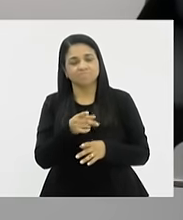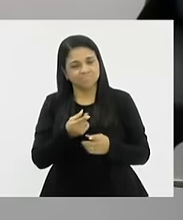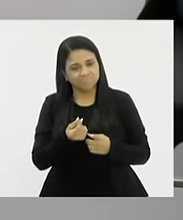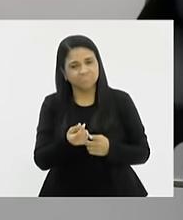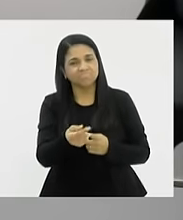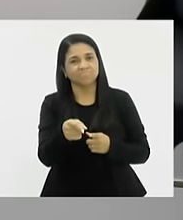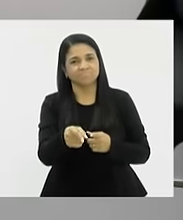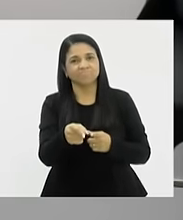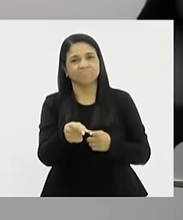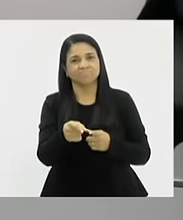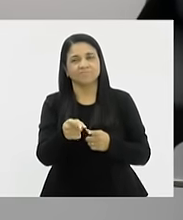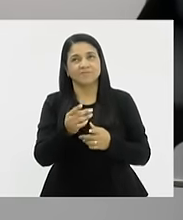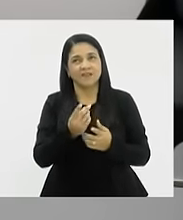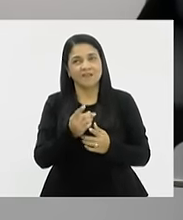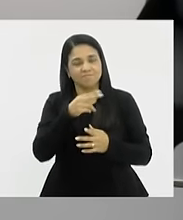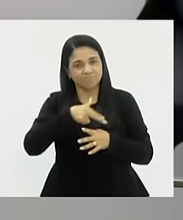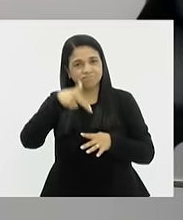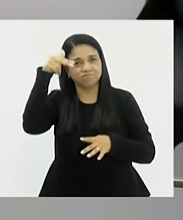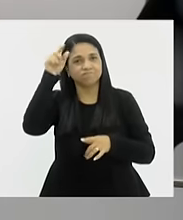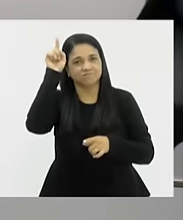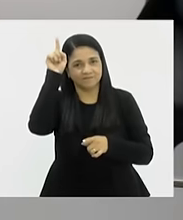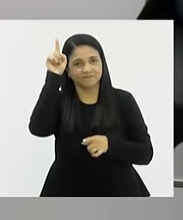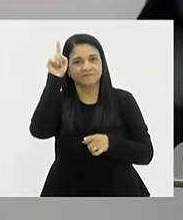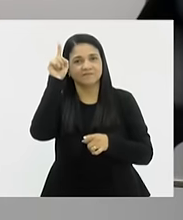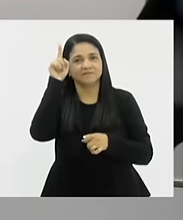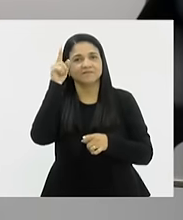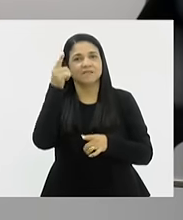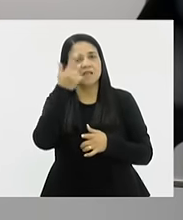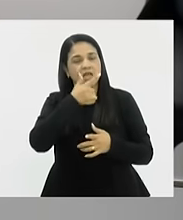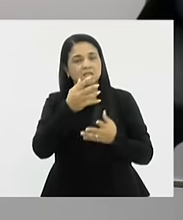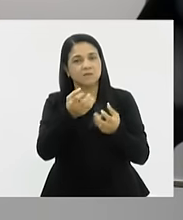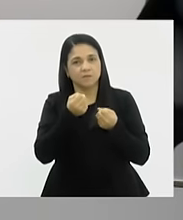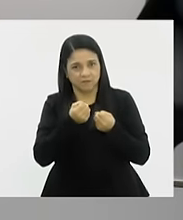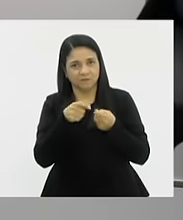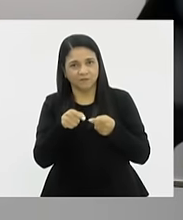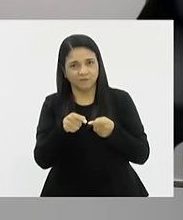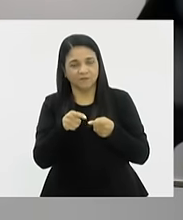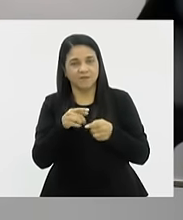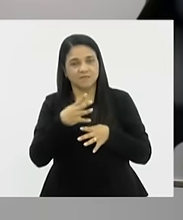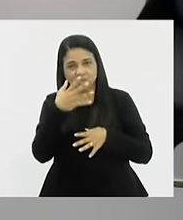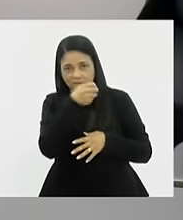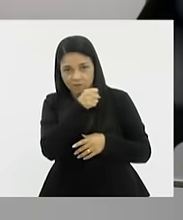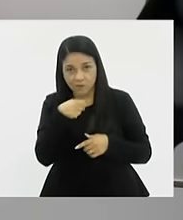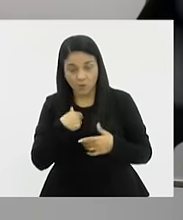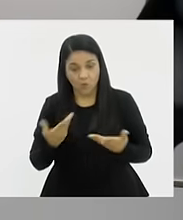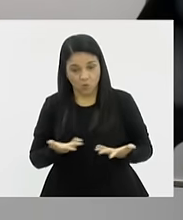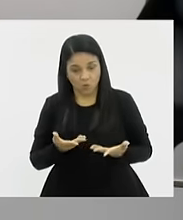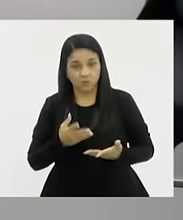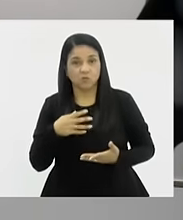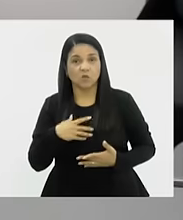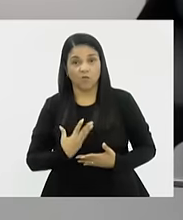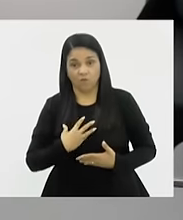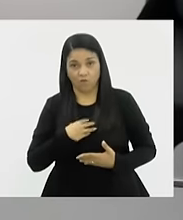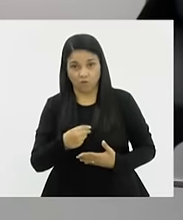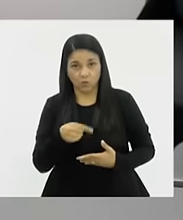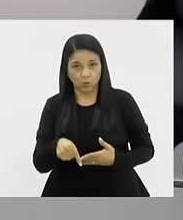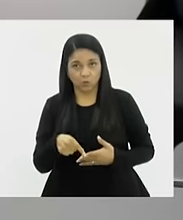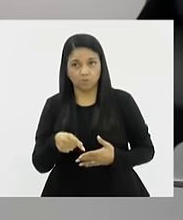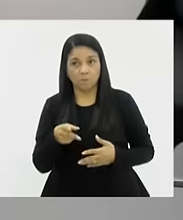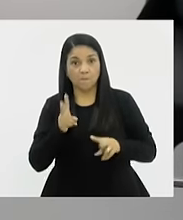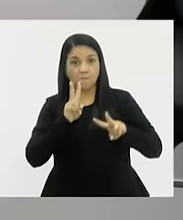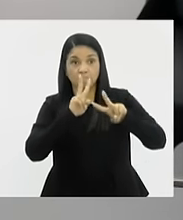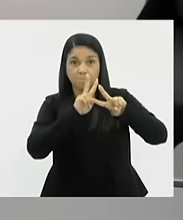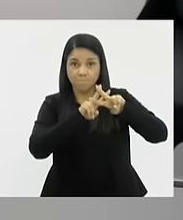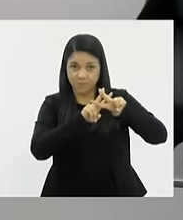receberão esse galardão, porque vocês estão colocando a vida de vocês. Hoje eu tenho um filho que está privado da liberdade